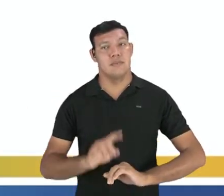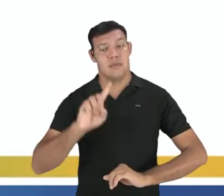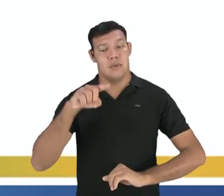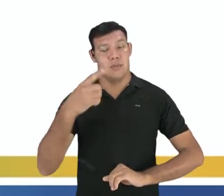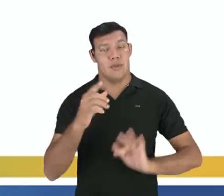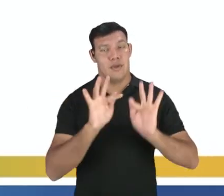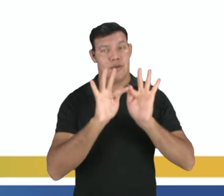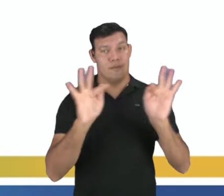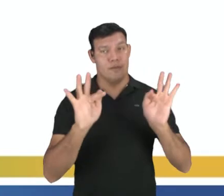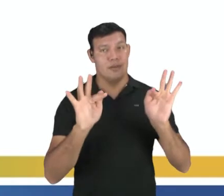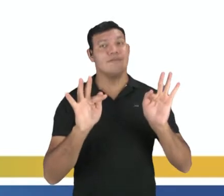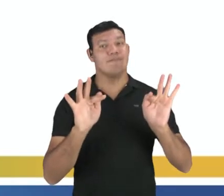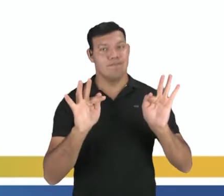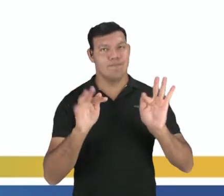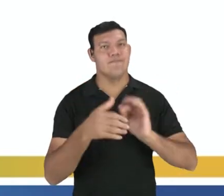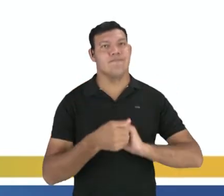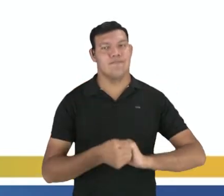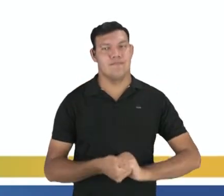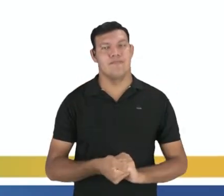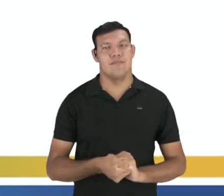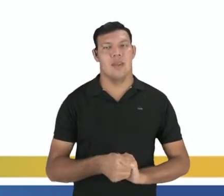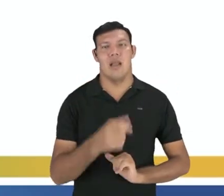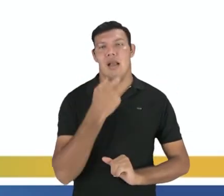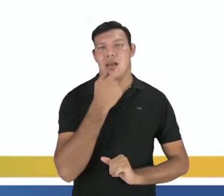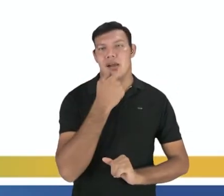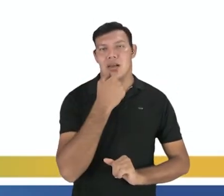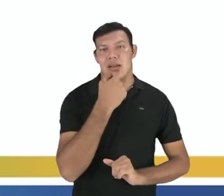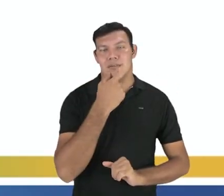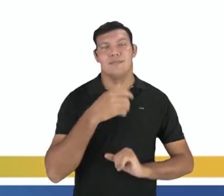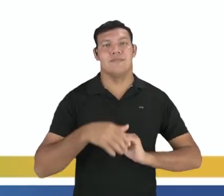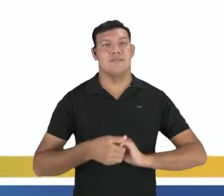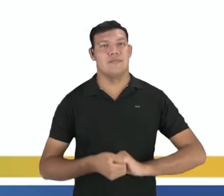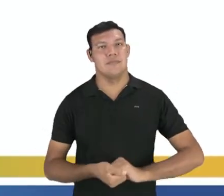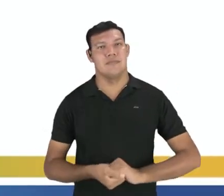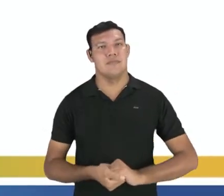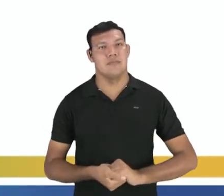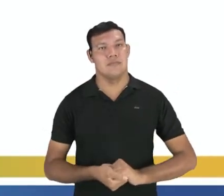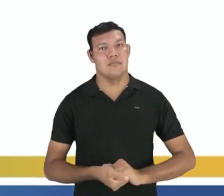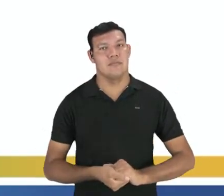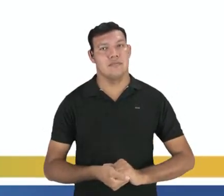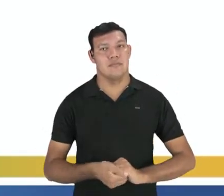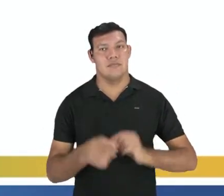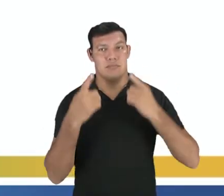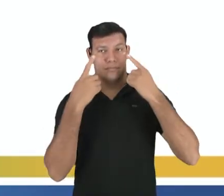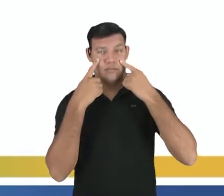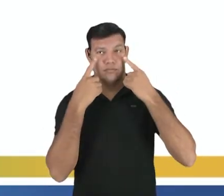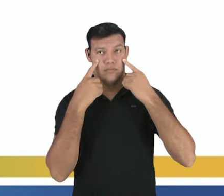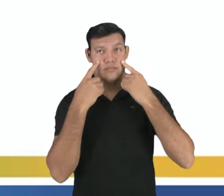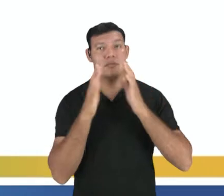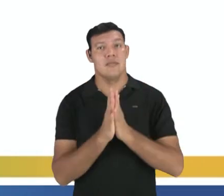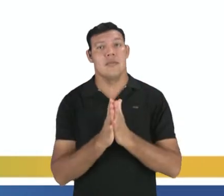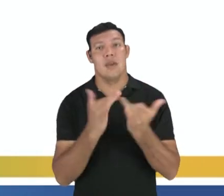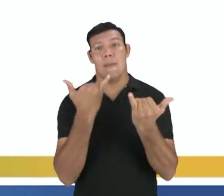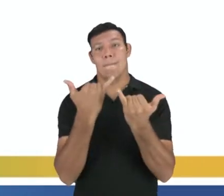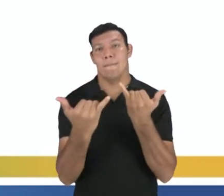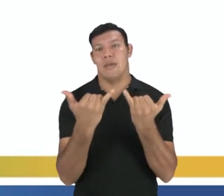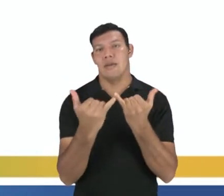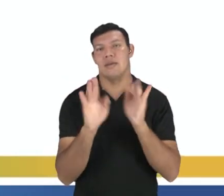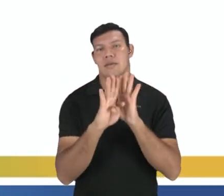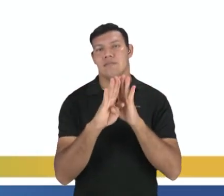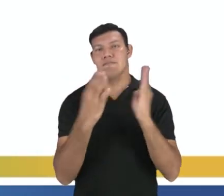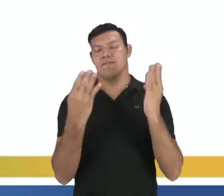nós temos The eyes are the window to your soul. Os olhos são as janelas da